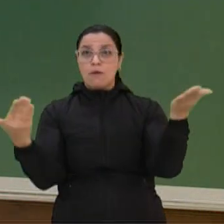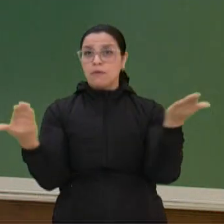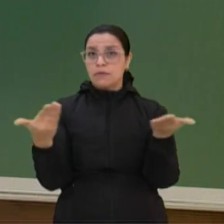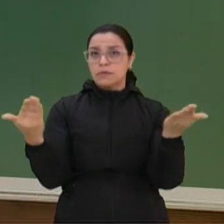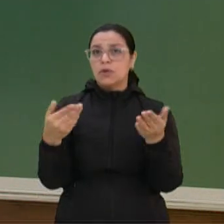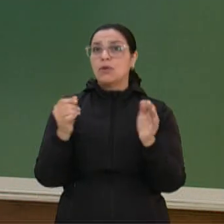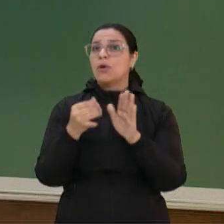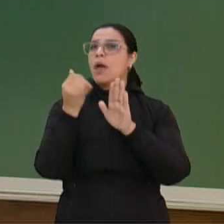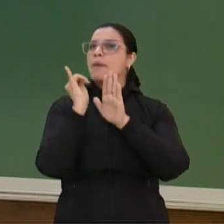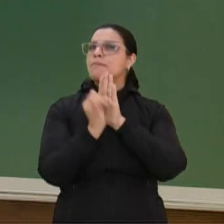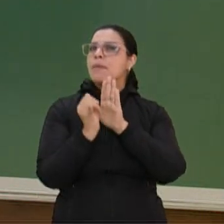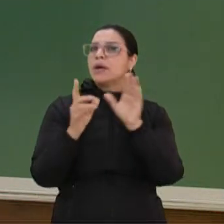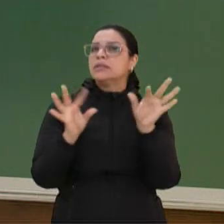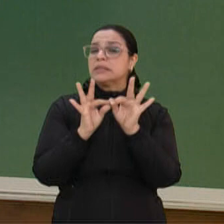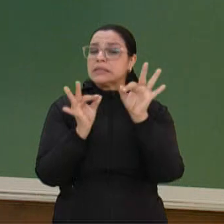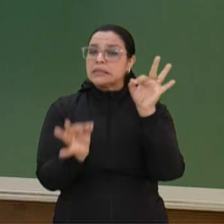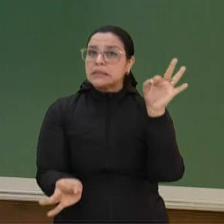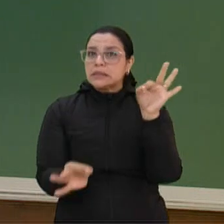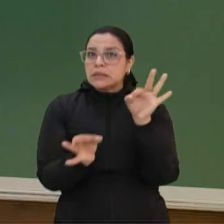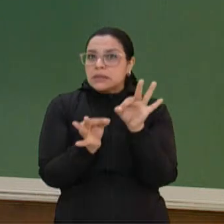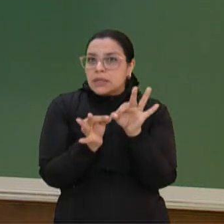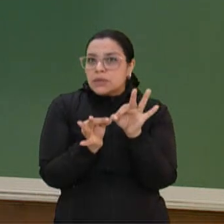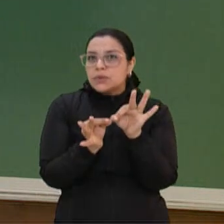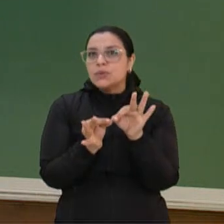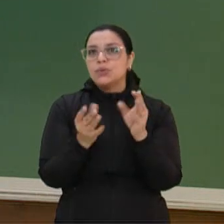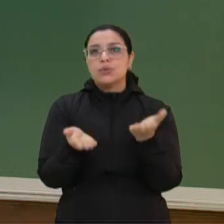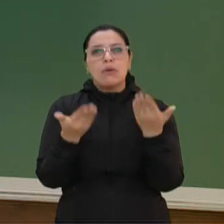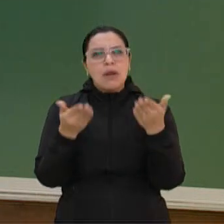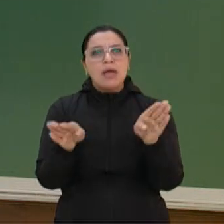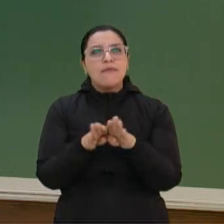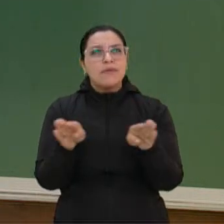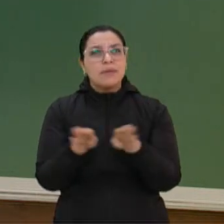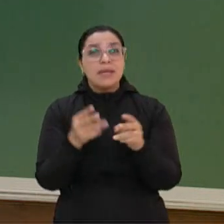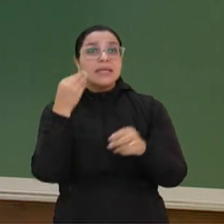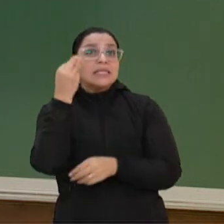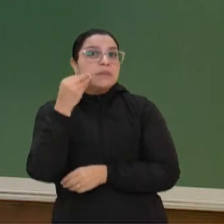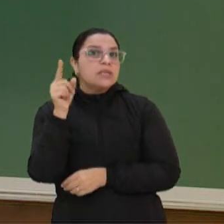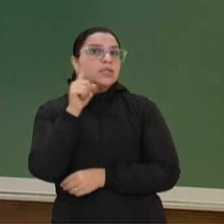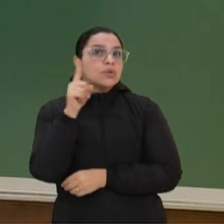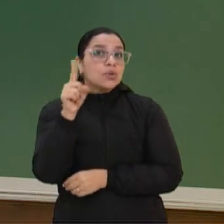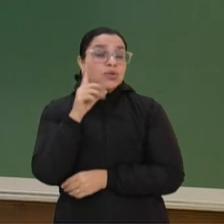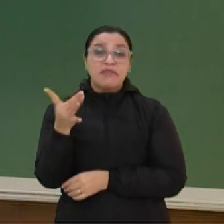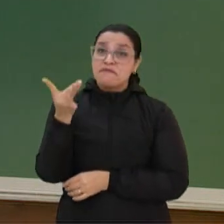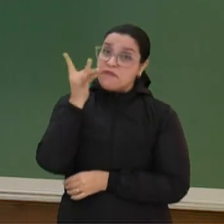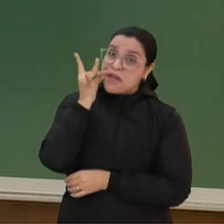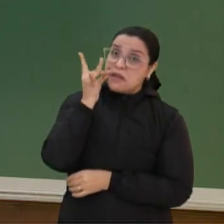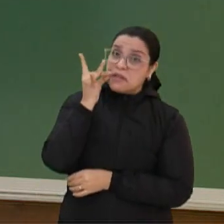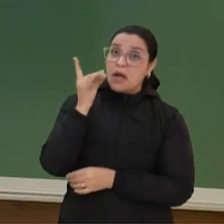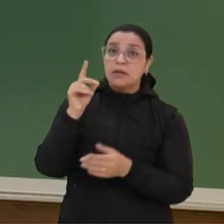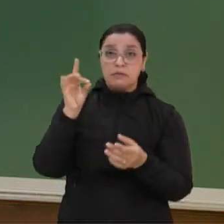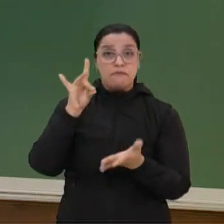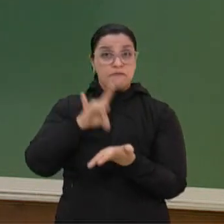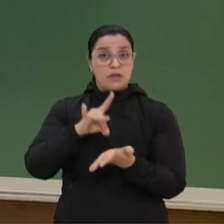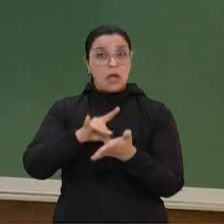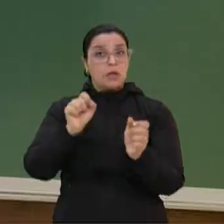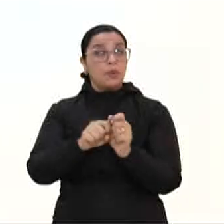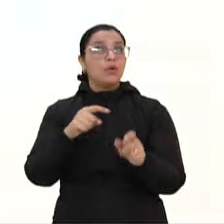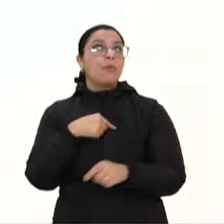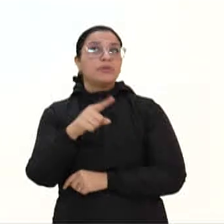é uma narrativa curta, leve, baseada em fatos do cotidiano, reais ou